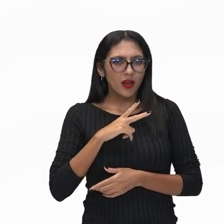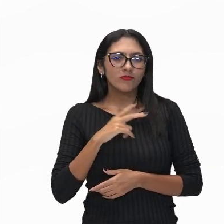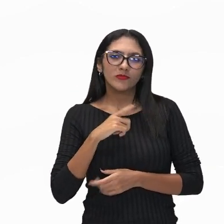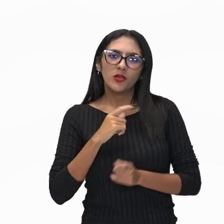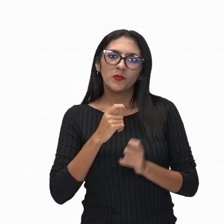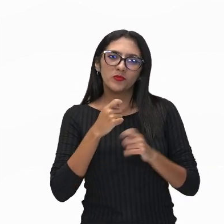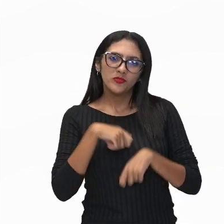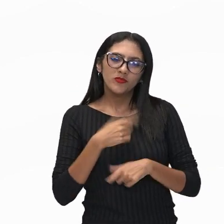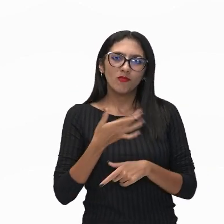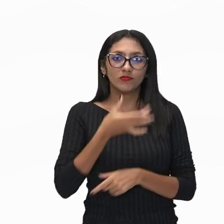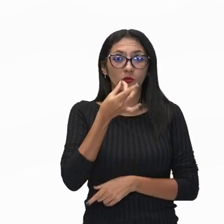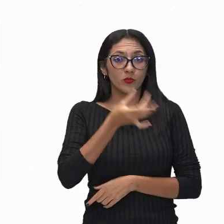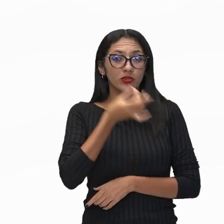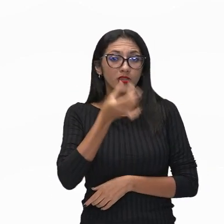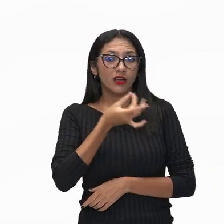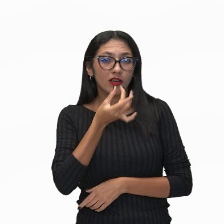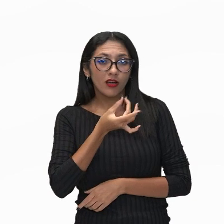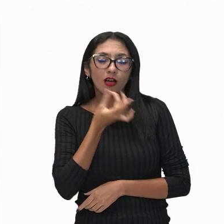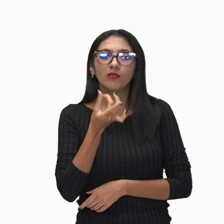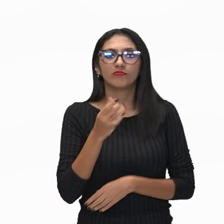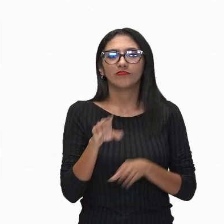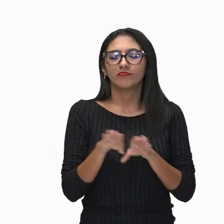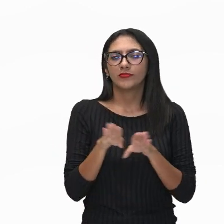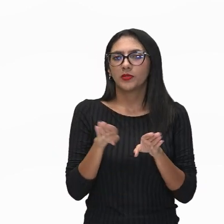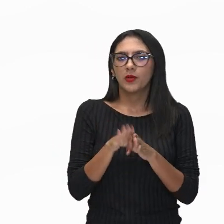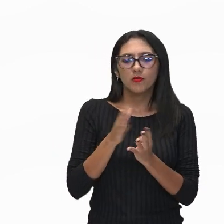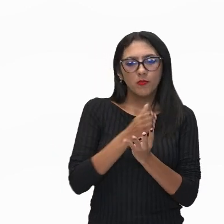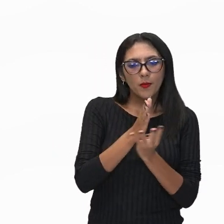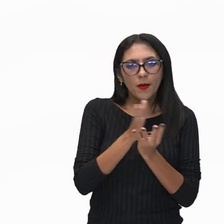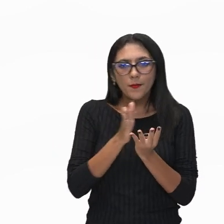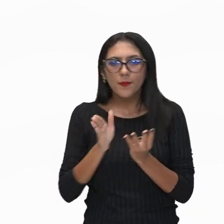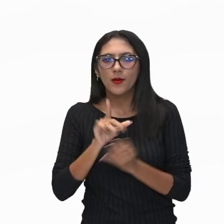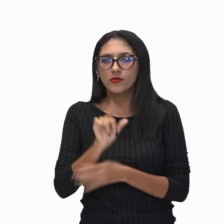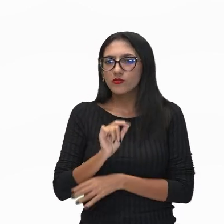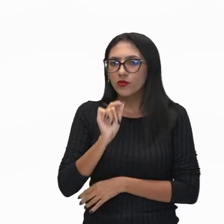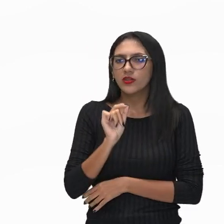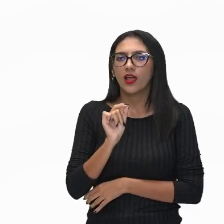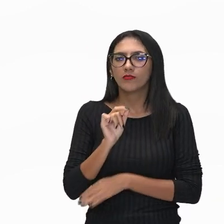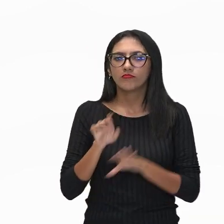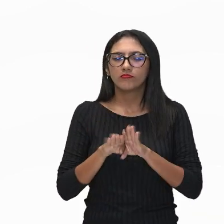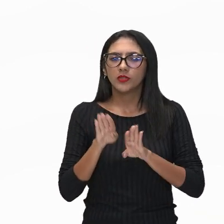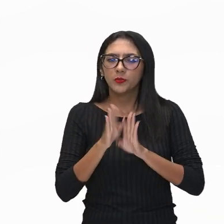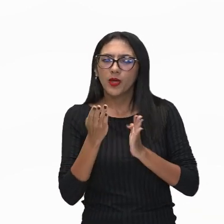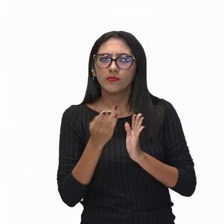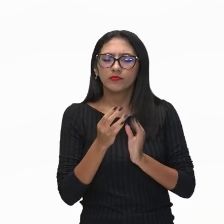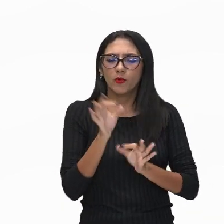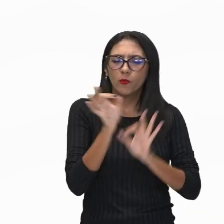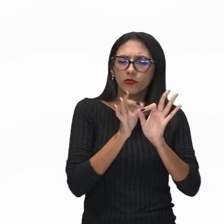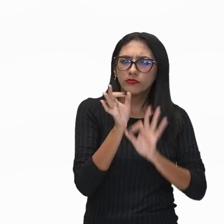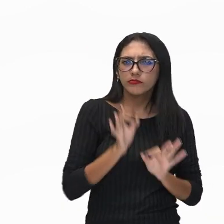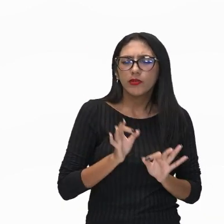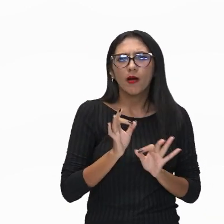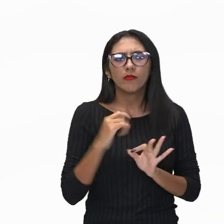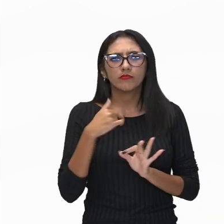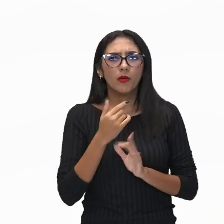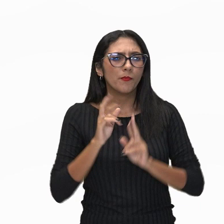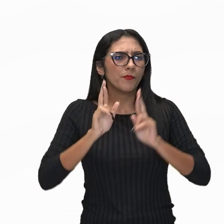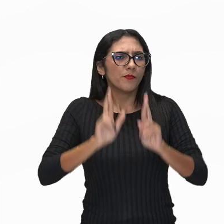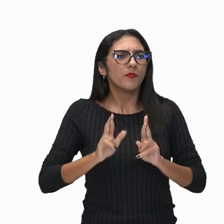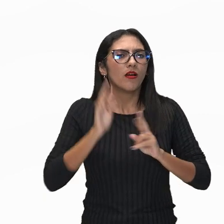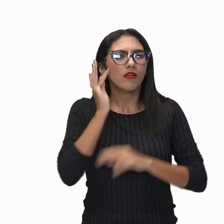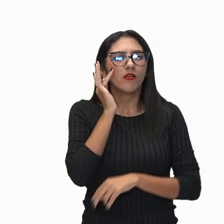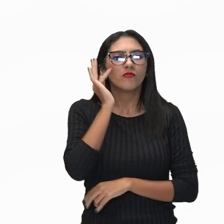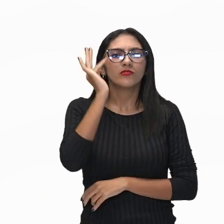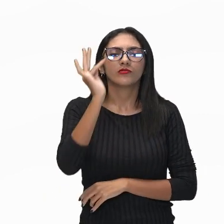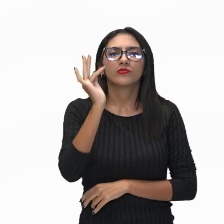de tomar decisões, definir rumos, projetar futuros a partir de um lugar